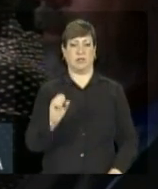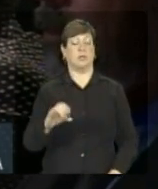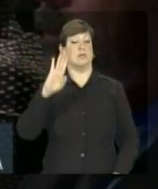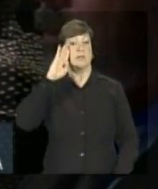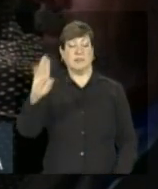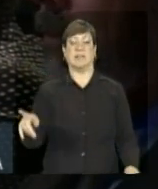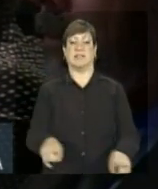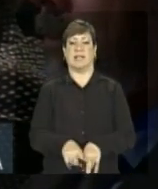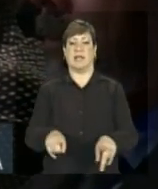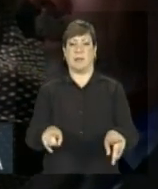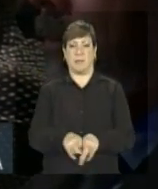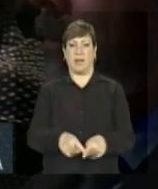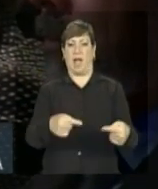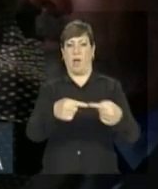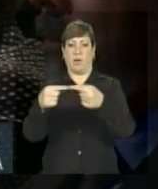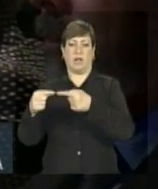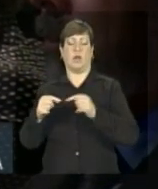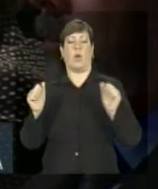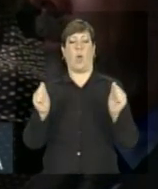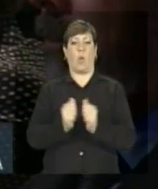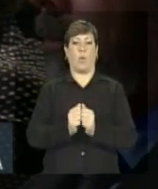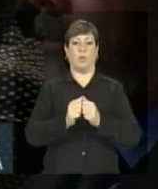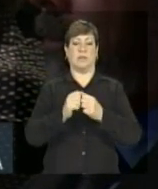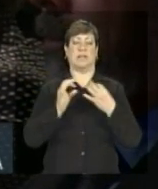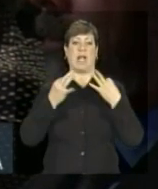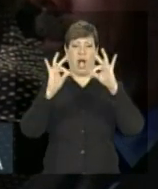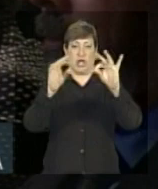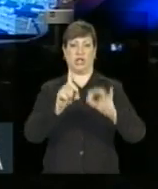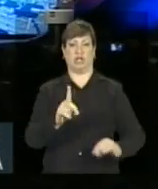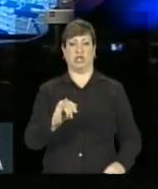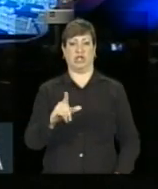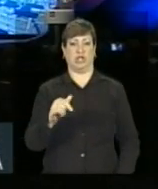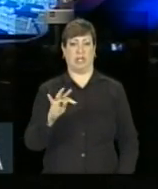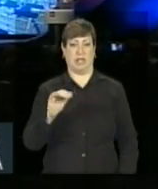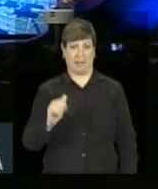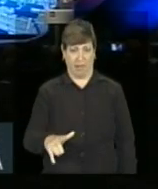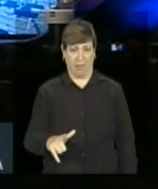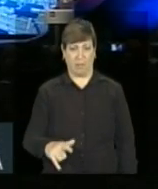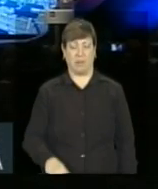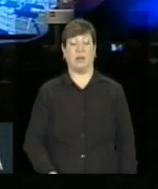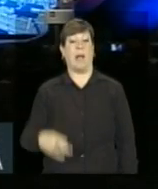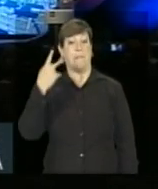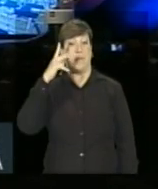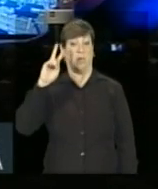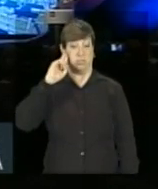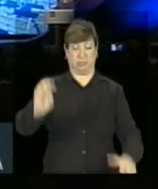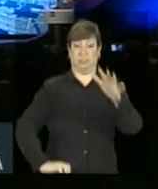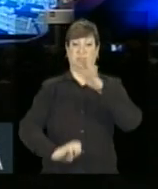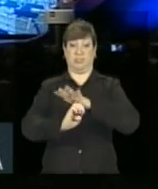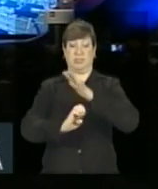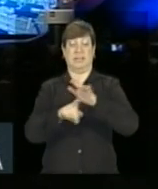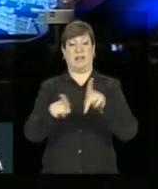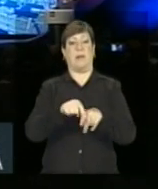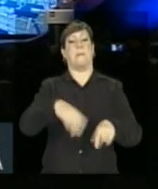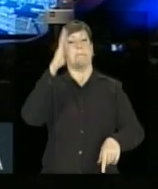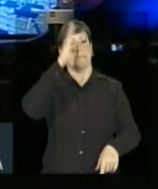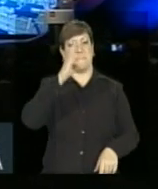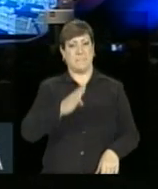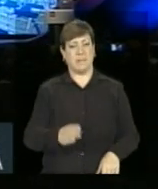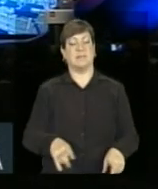sobretudo aos ligados à tecnologia digital. Para empreendedores, também o Brasil é um